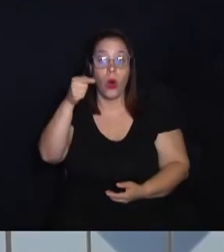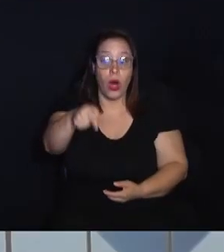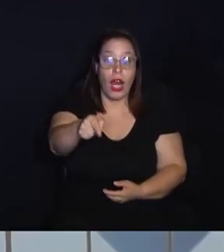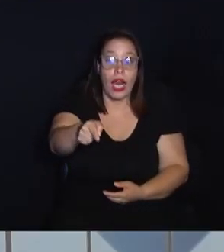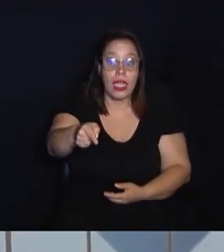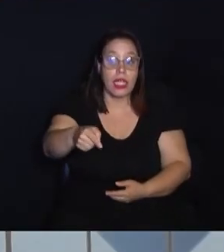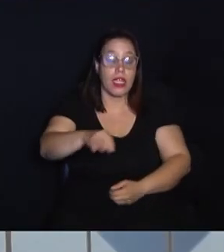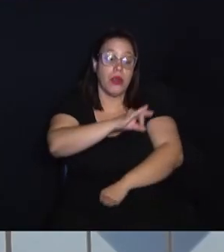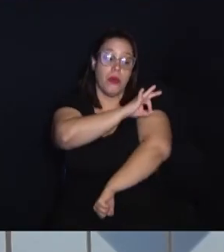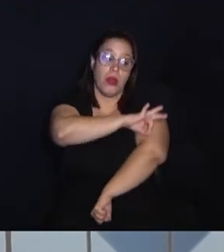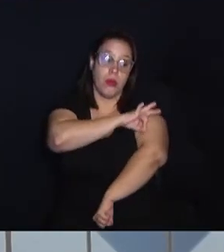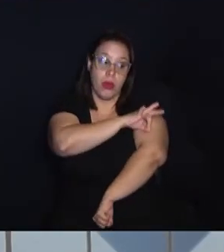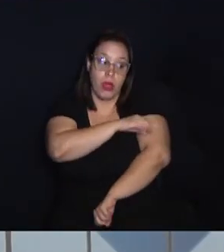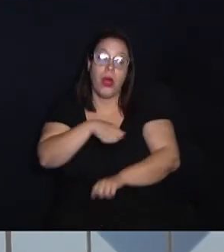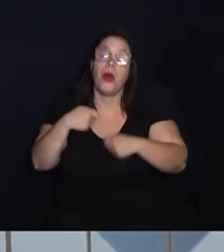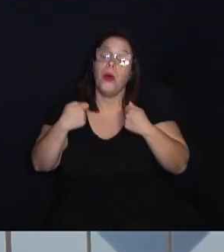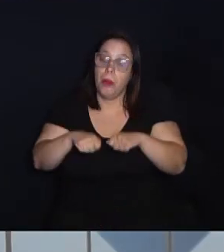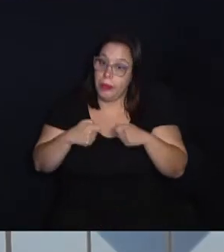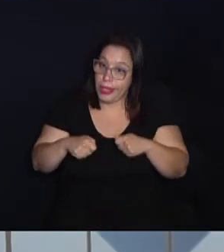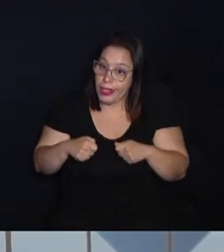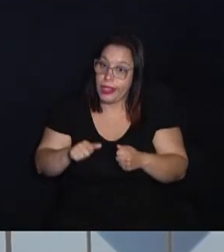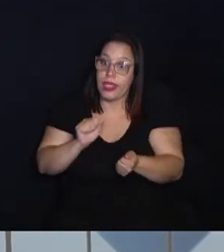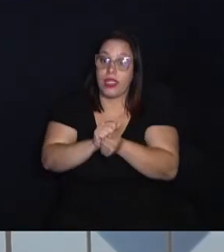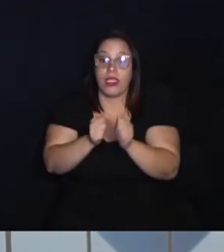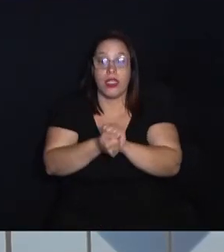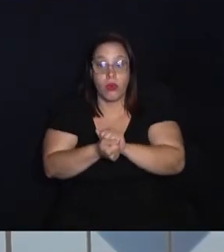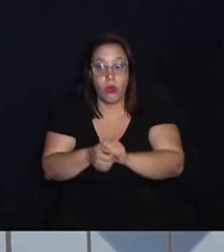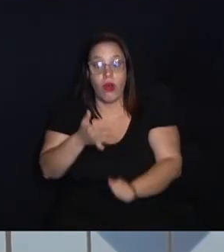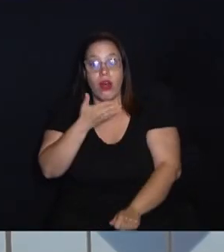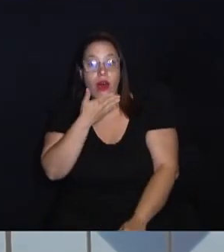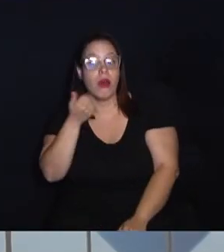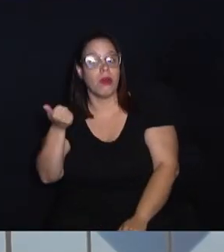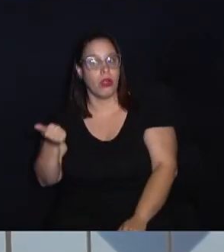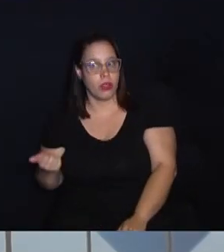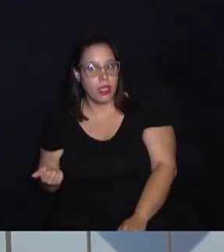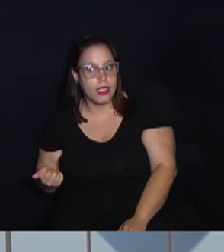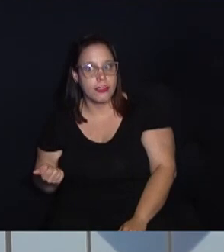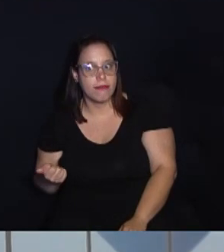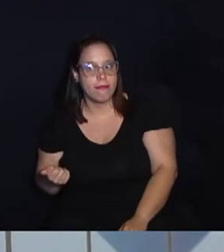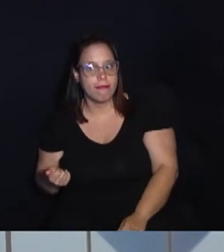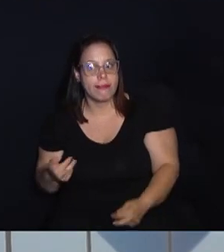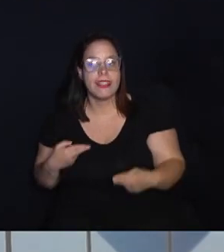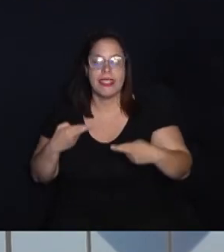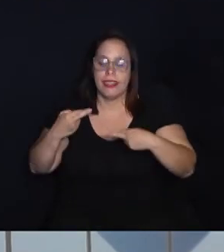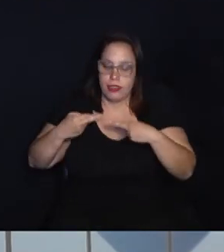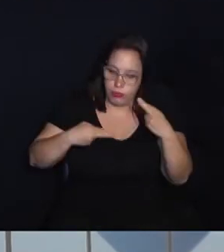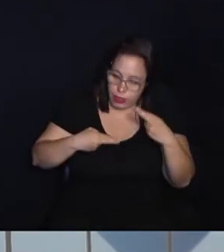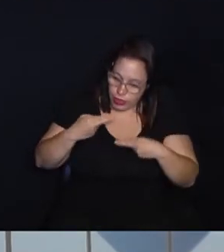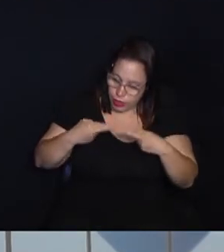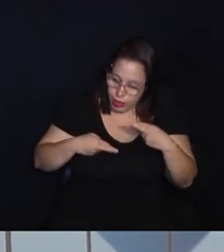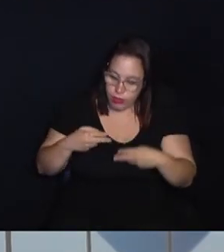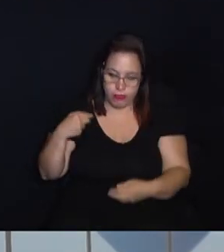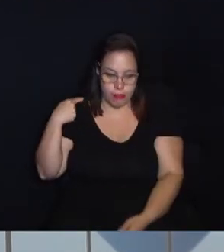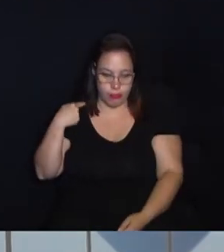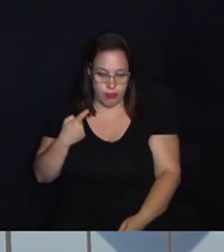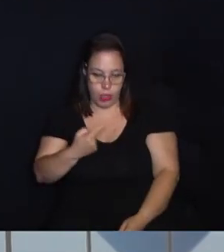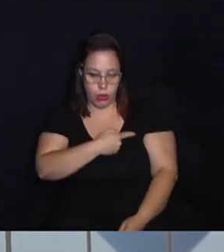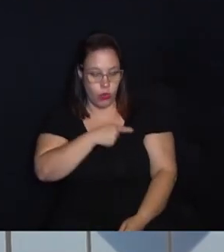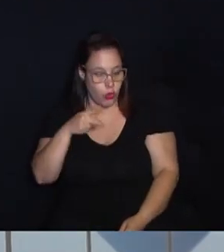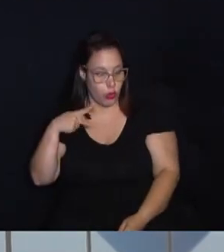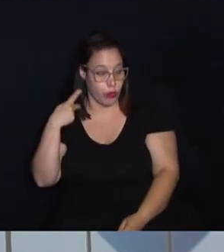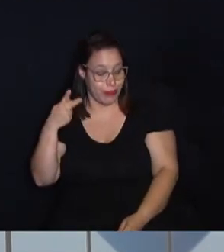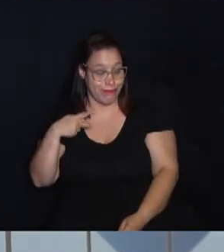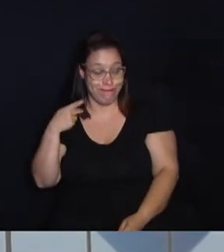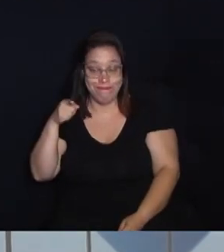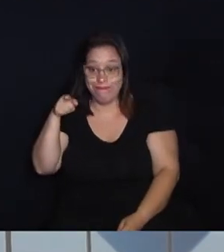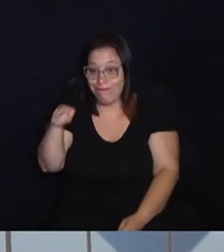funcionando adequado, então, por favor. Então, a gente vai continuar com essa tarefa de fiscalização, porque é com o vereador, muitas